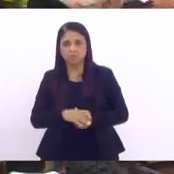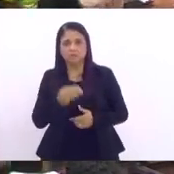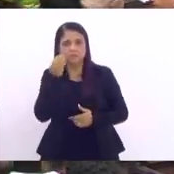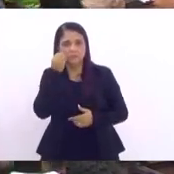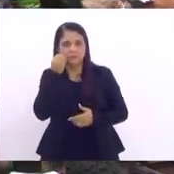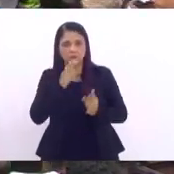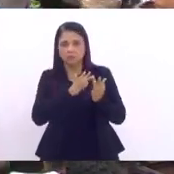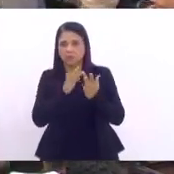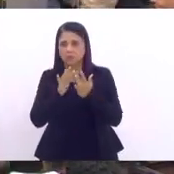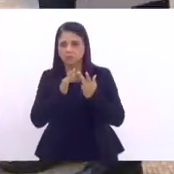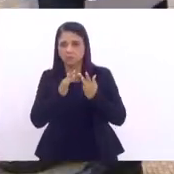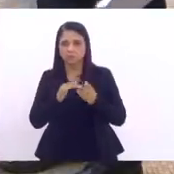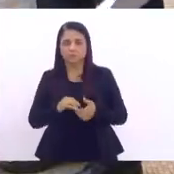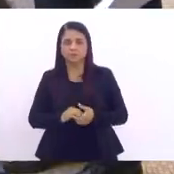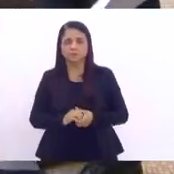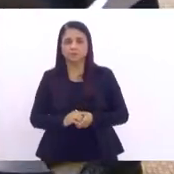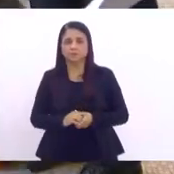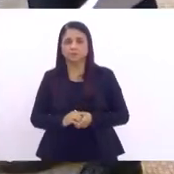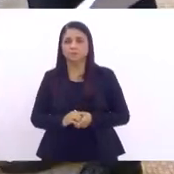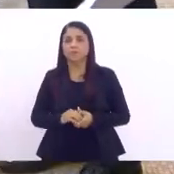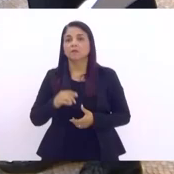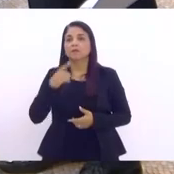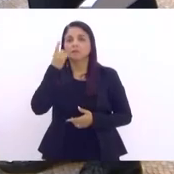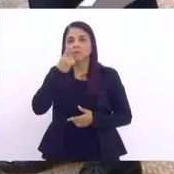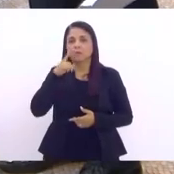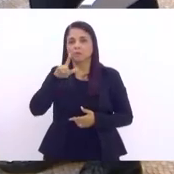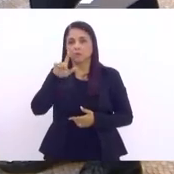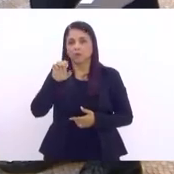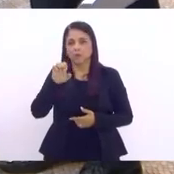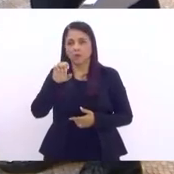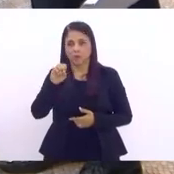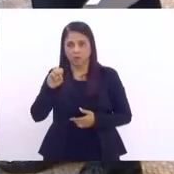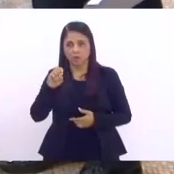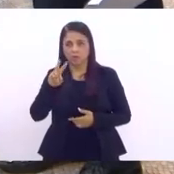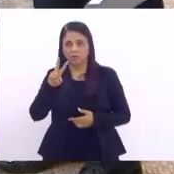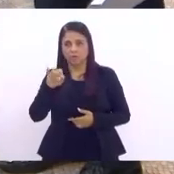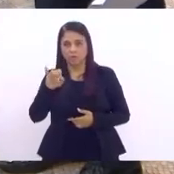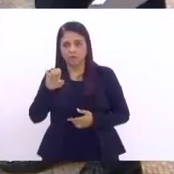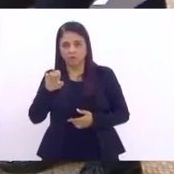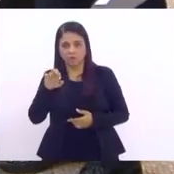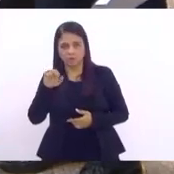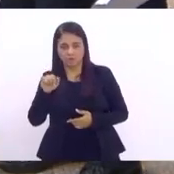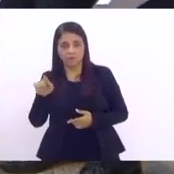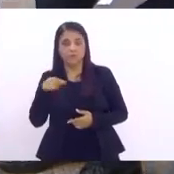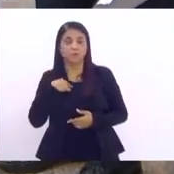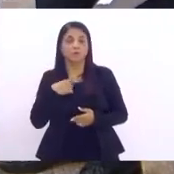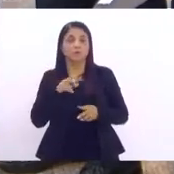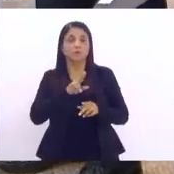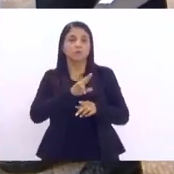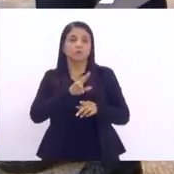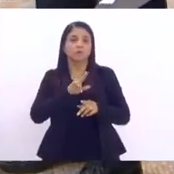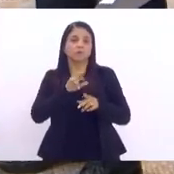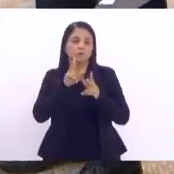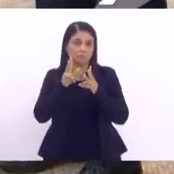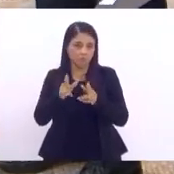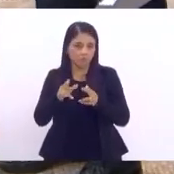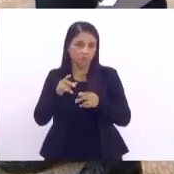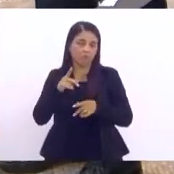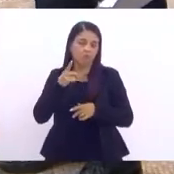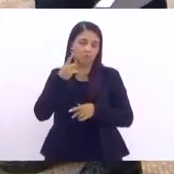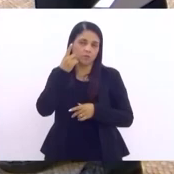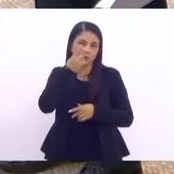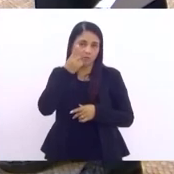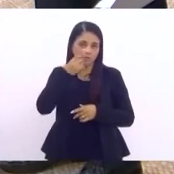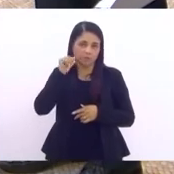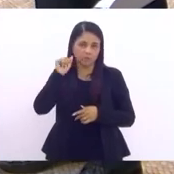Deputado Léo Vieira. Senhor presidente, da mesma forma que o nobre deputado Anderson Moraes não conseguiu colocar a